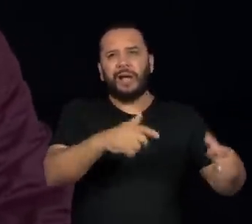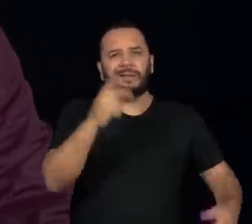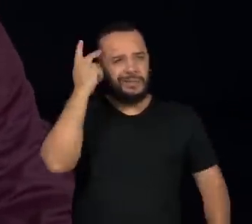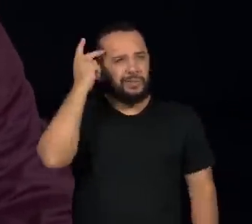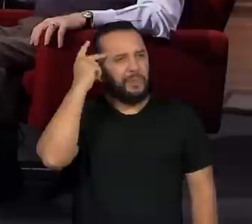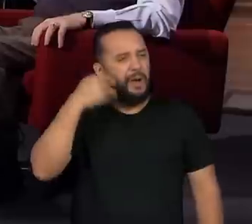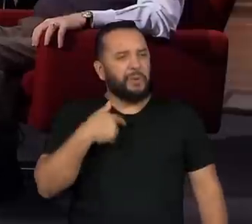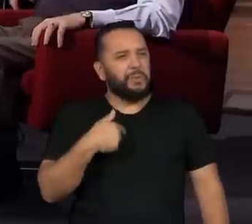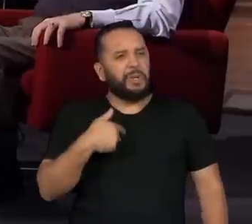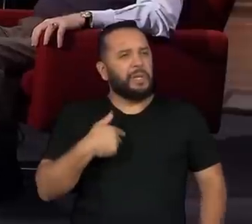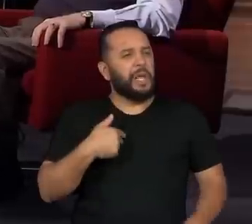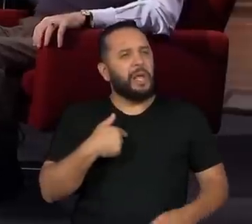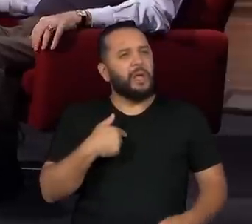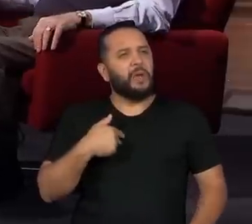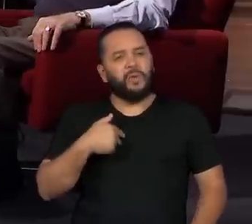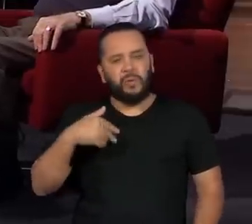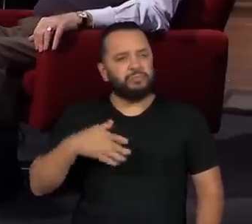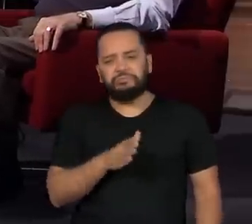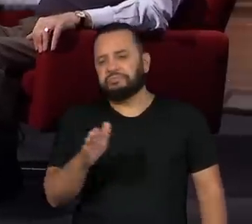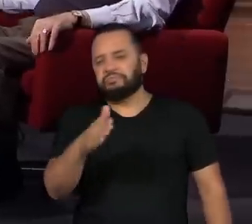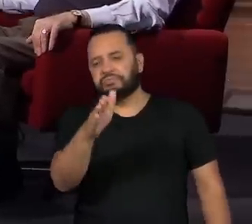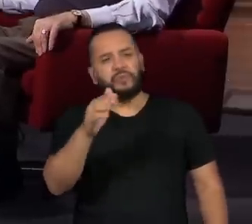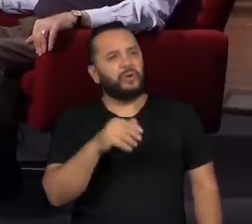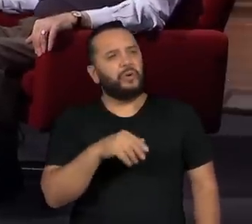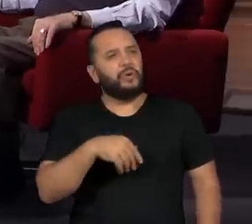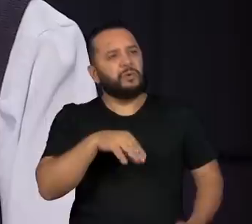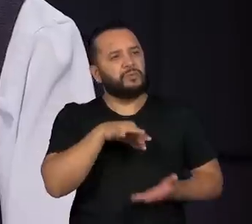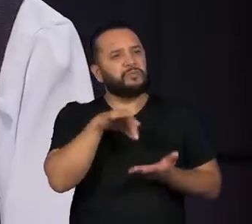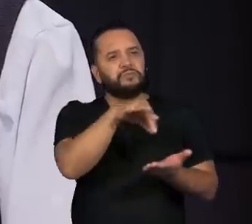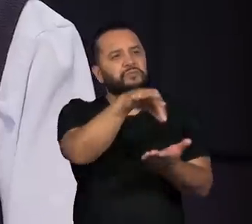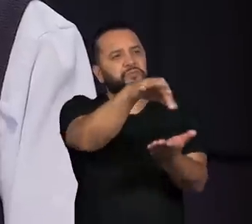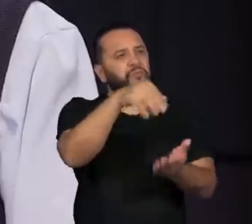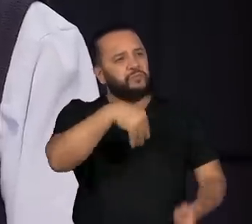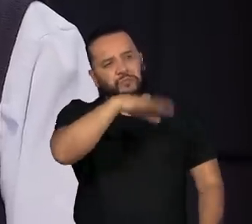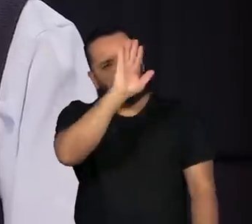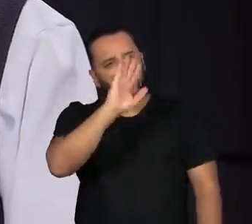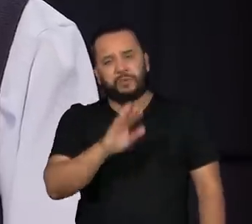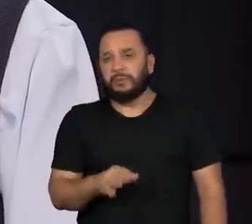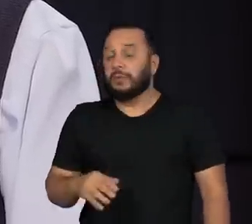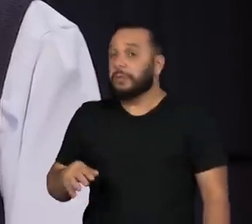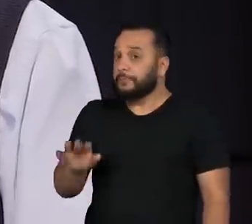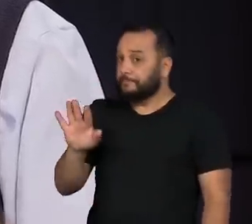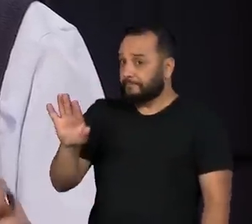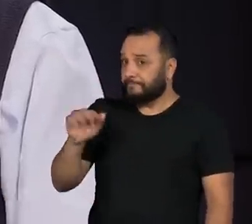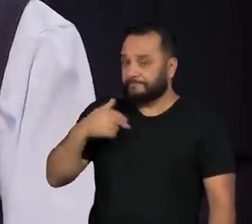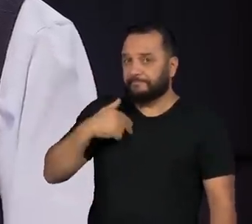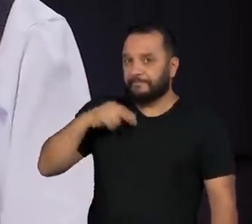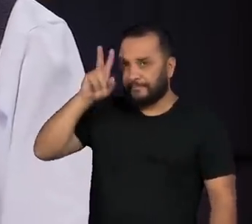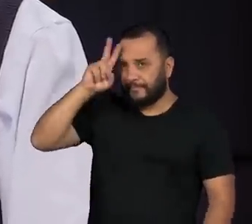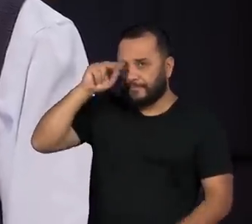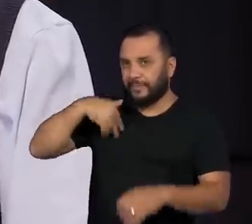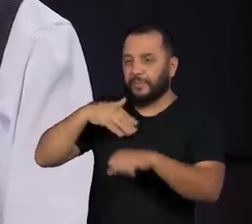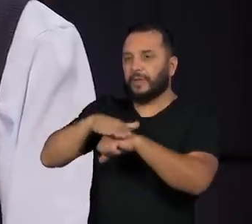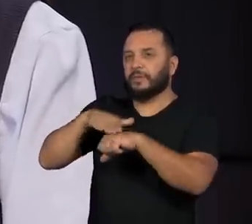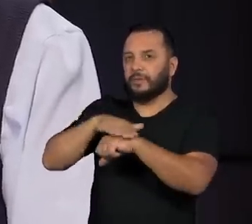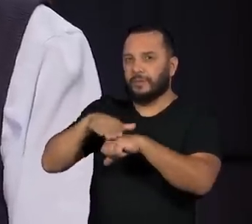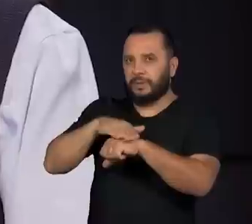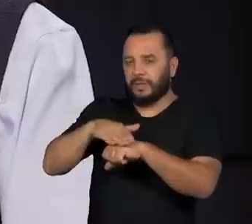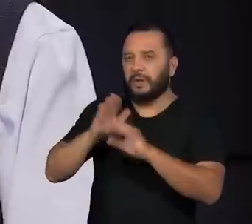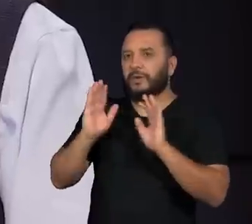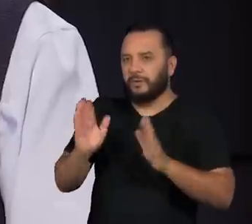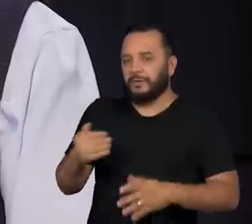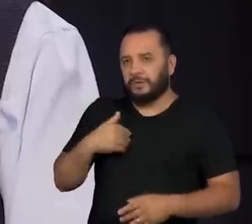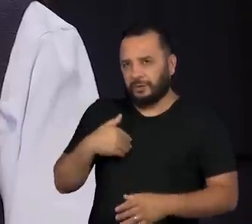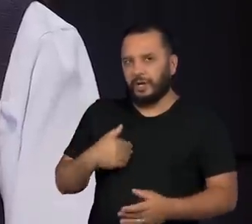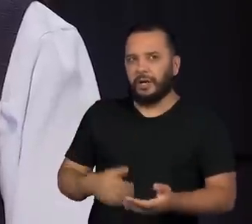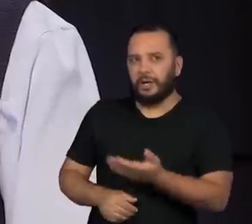boto lá e vou dar um exemplo que você politécnico vai reconhecer eu me lembro de uma discussão com o professor fadigans outro grande